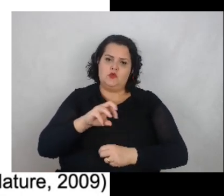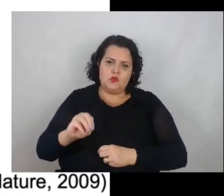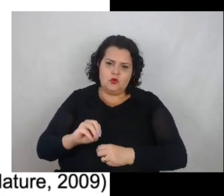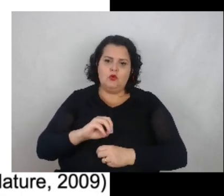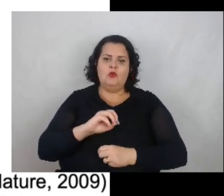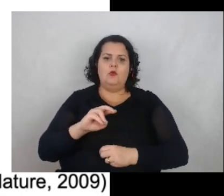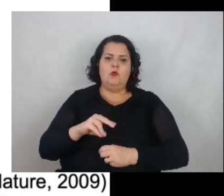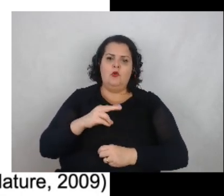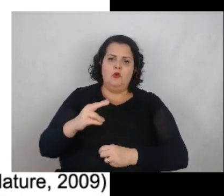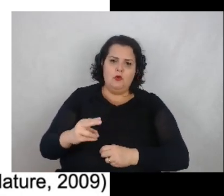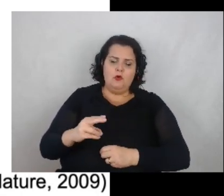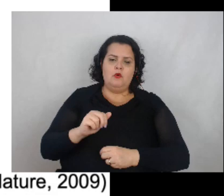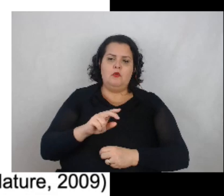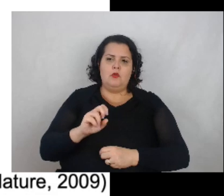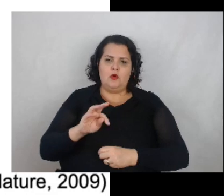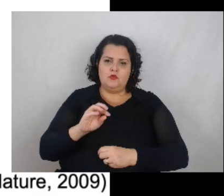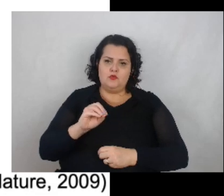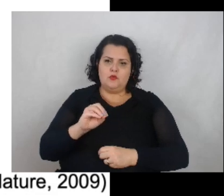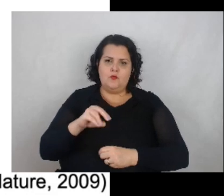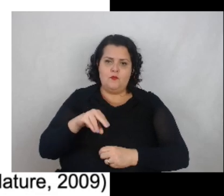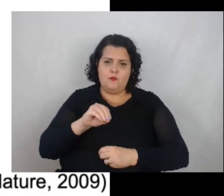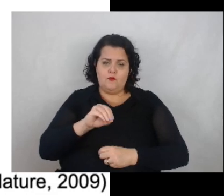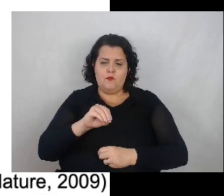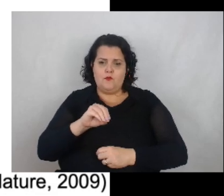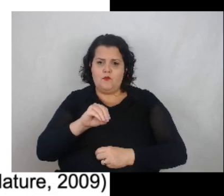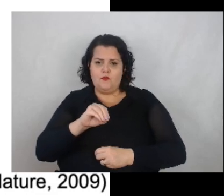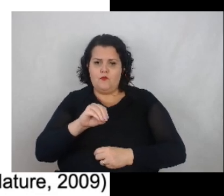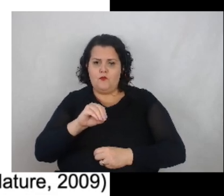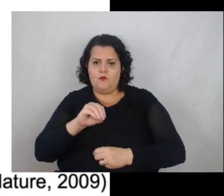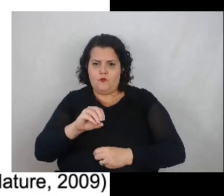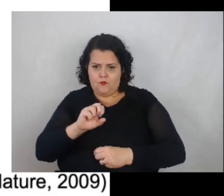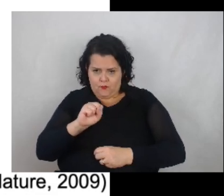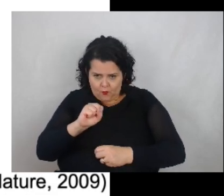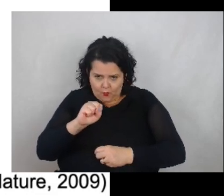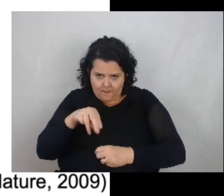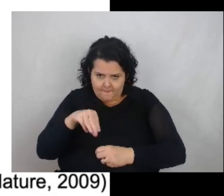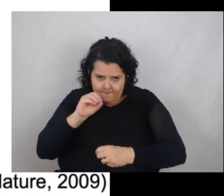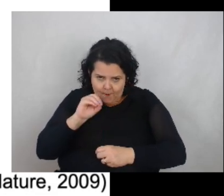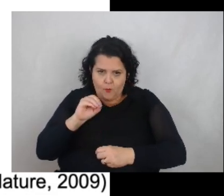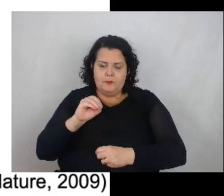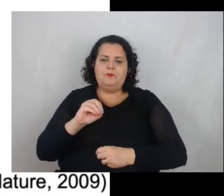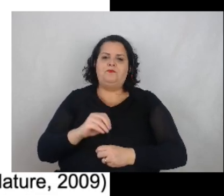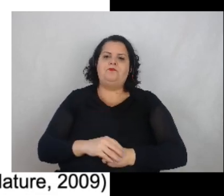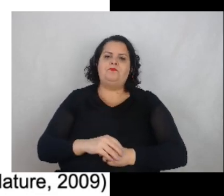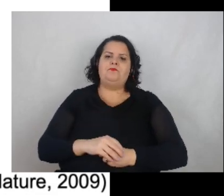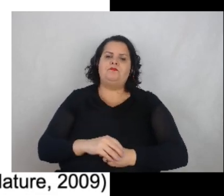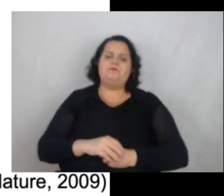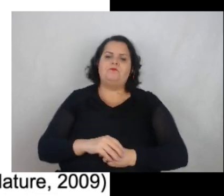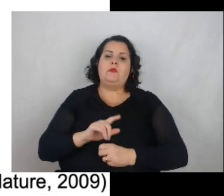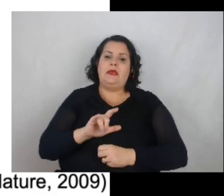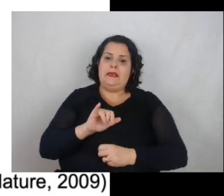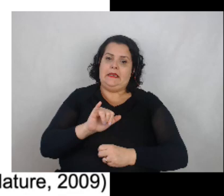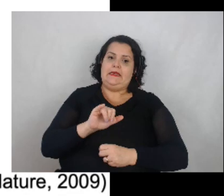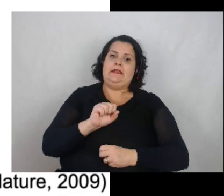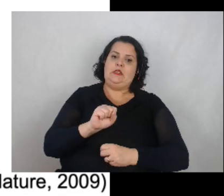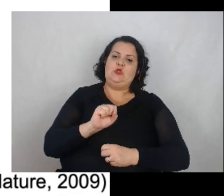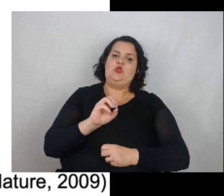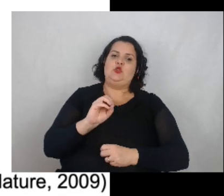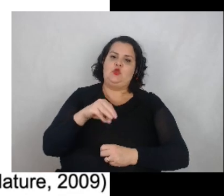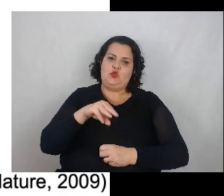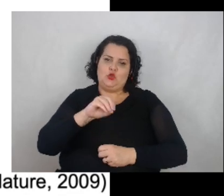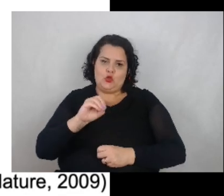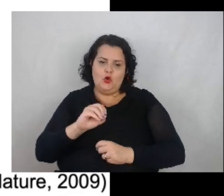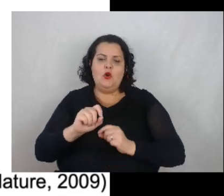receptores TP6, que após ativação pelo segundo mensageiro, o NADP, ou como também através